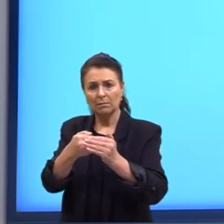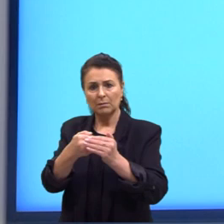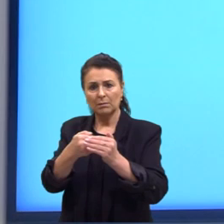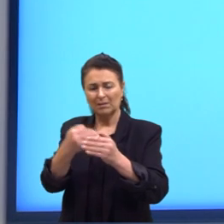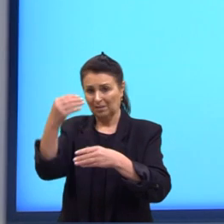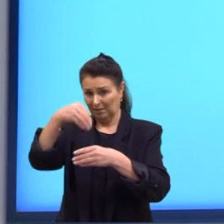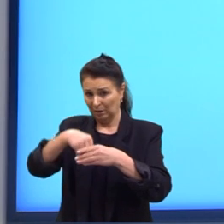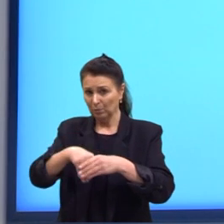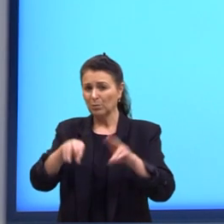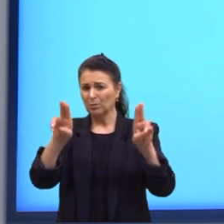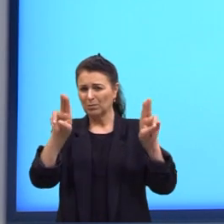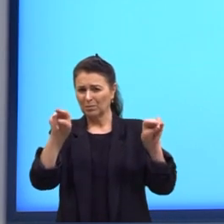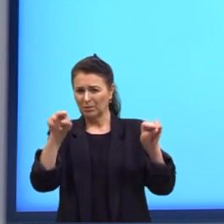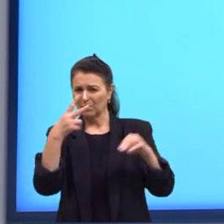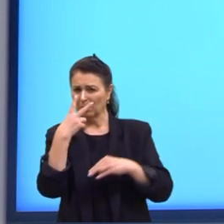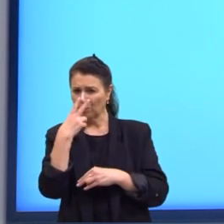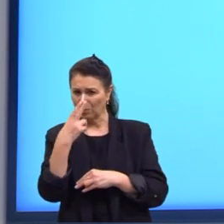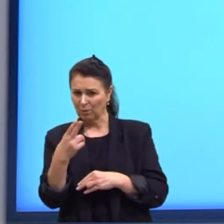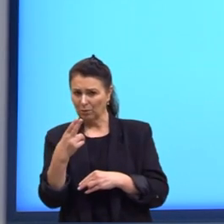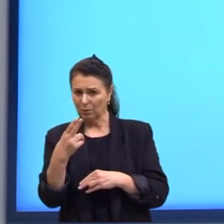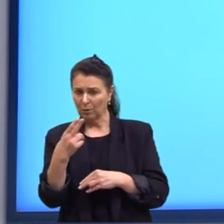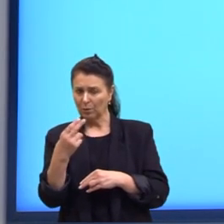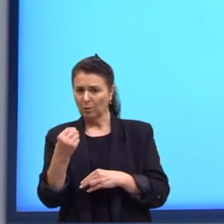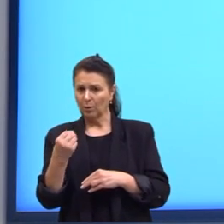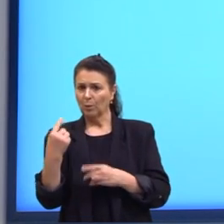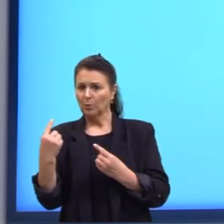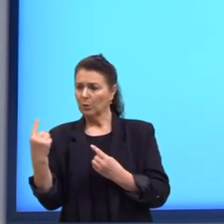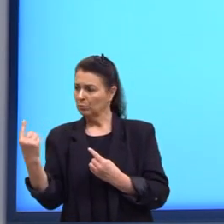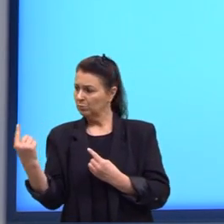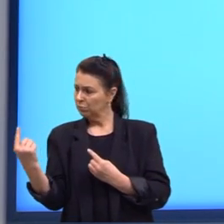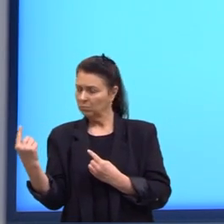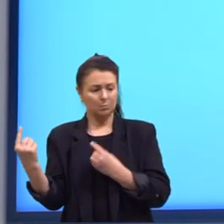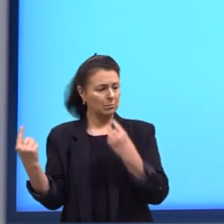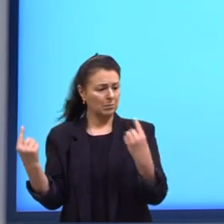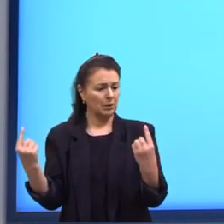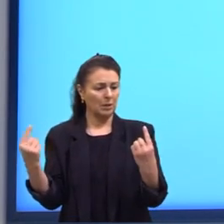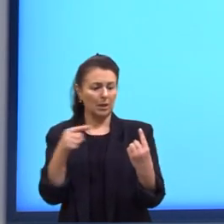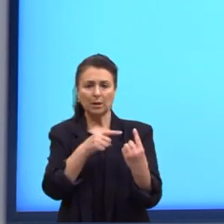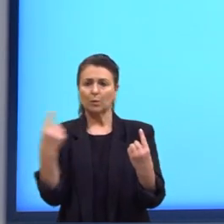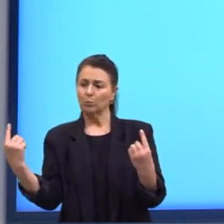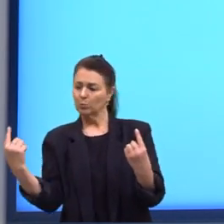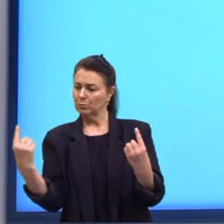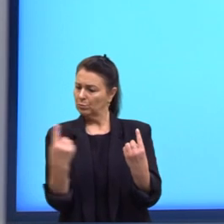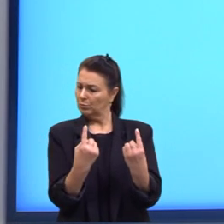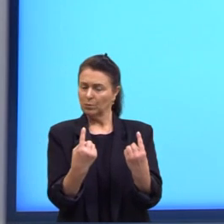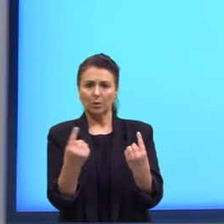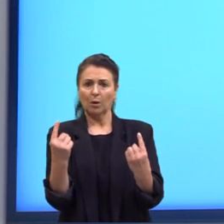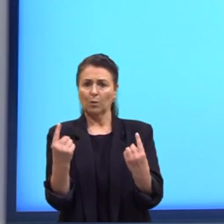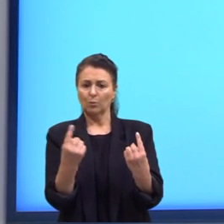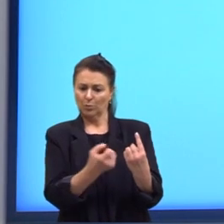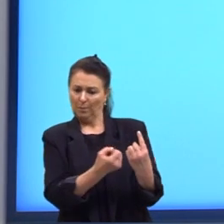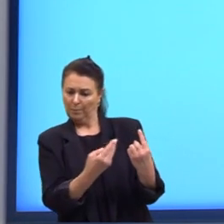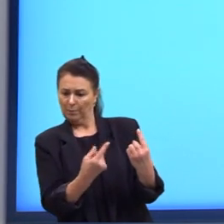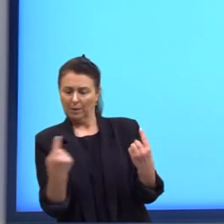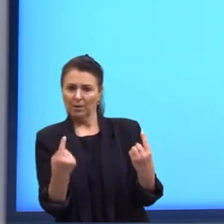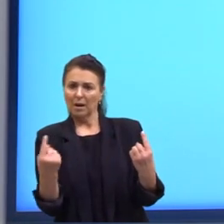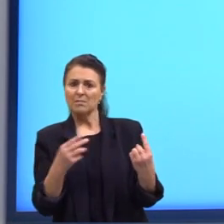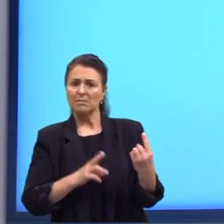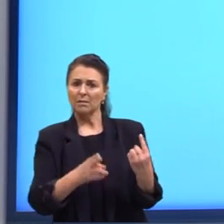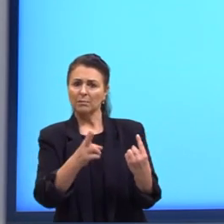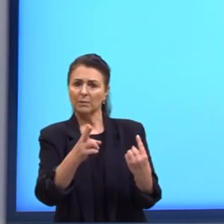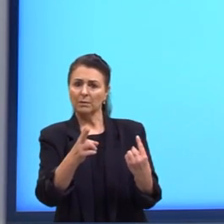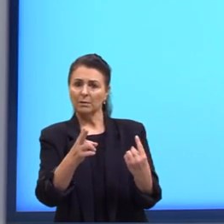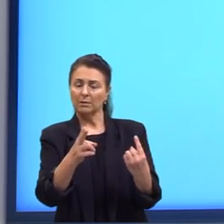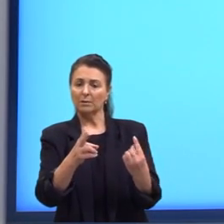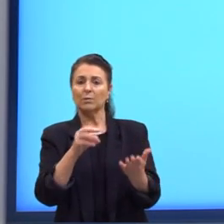temática não porque defesa é uma área do campo e o ataque é outra área do campo aqui é